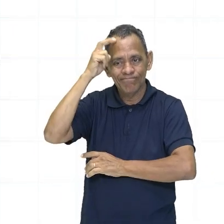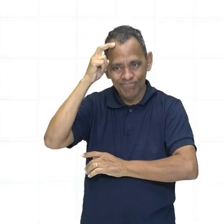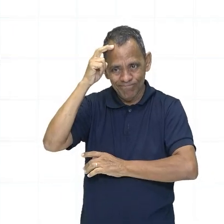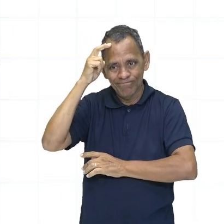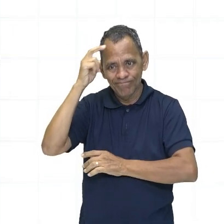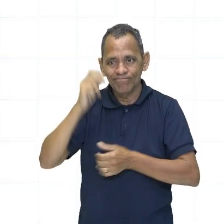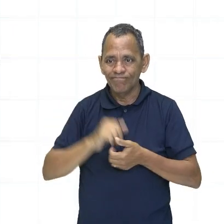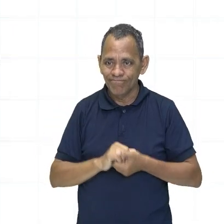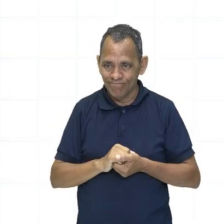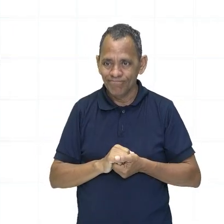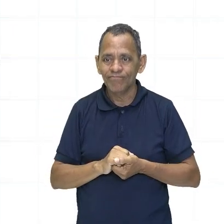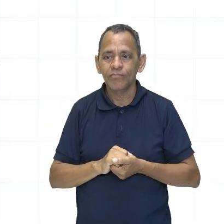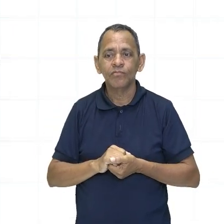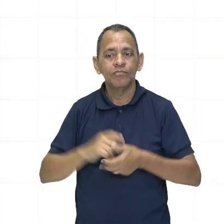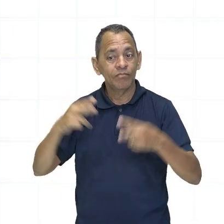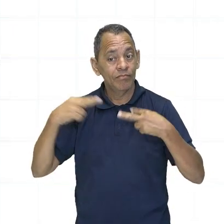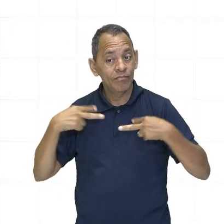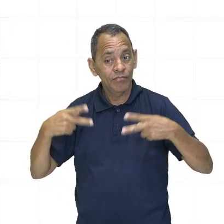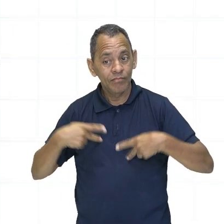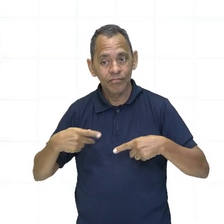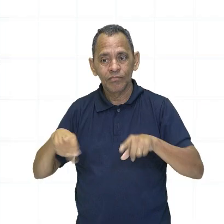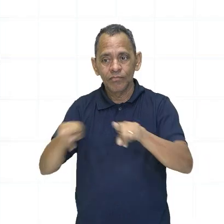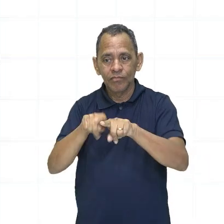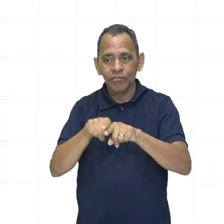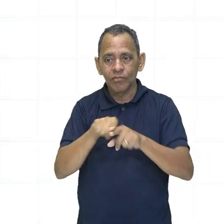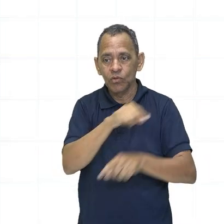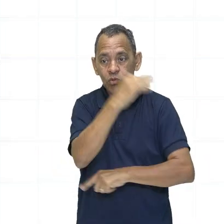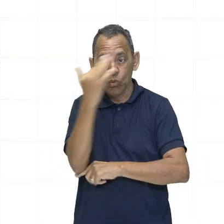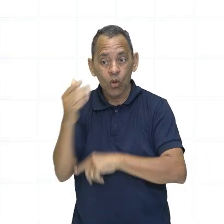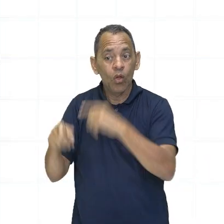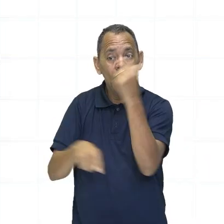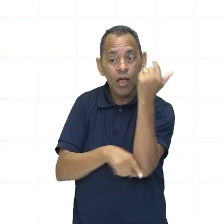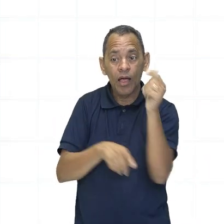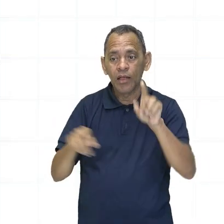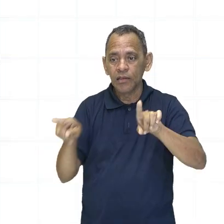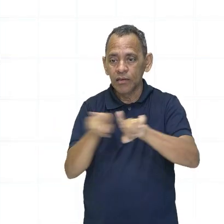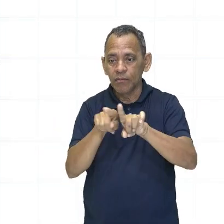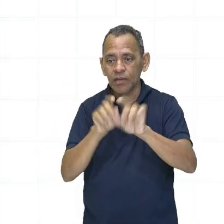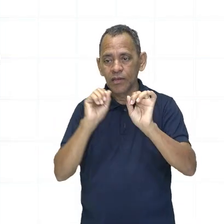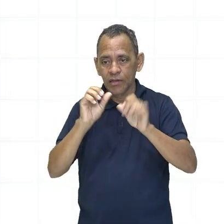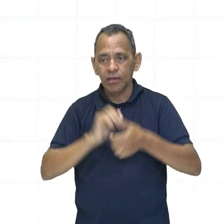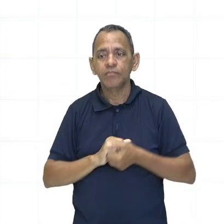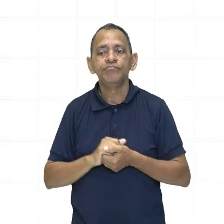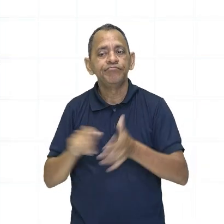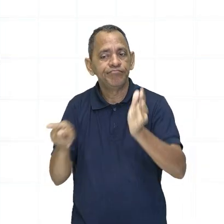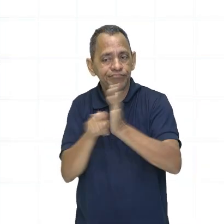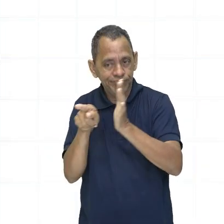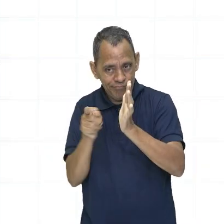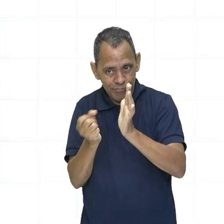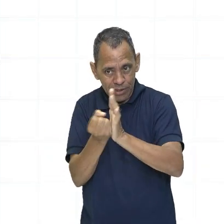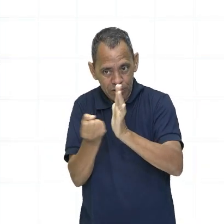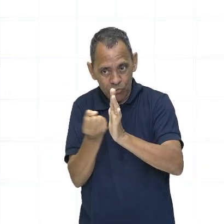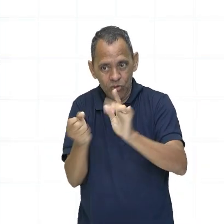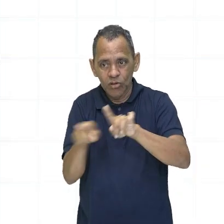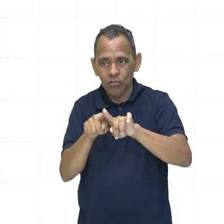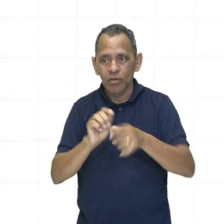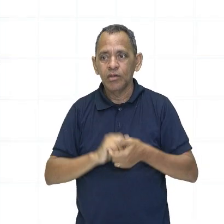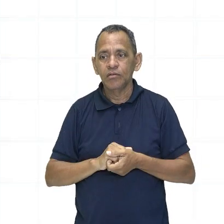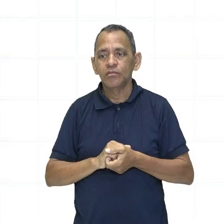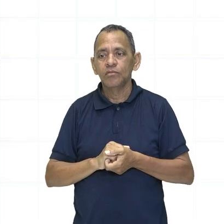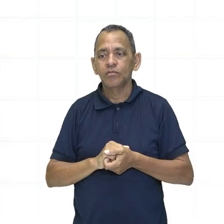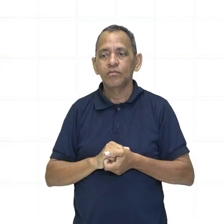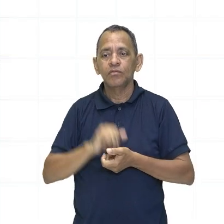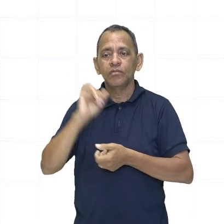imaterial da humanidade pelo Instituto do Patrimônio Histórico e Artístico Nacional, IFAM, isso